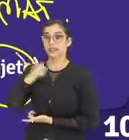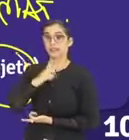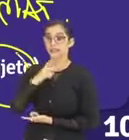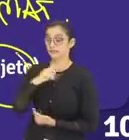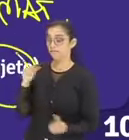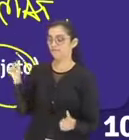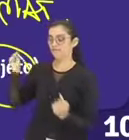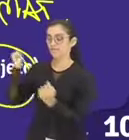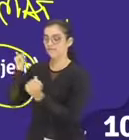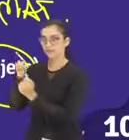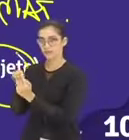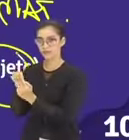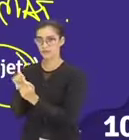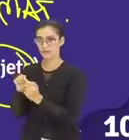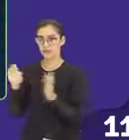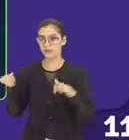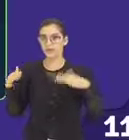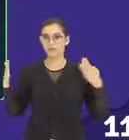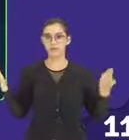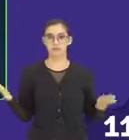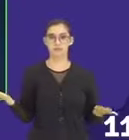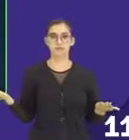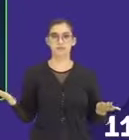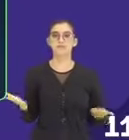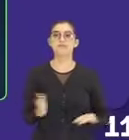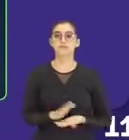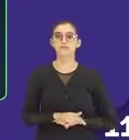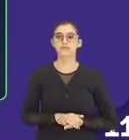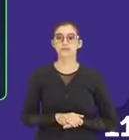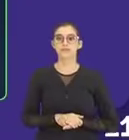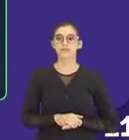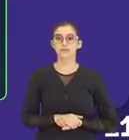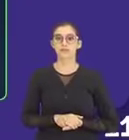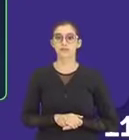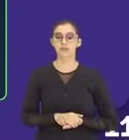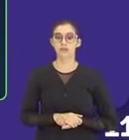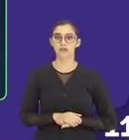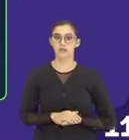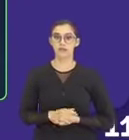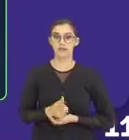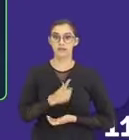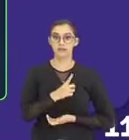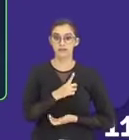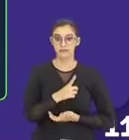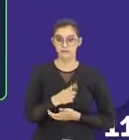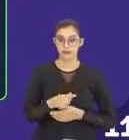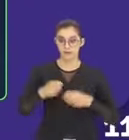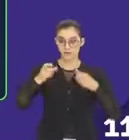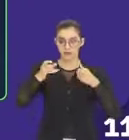Pronto. Olha aqui. É isso aqui que nós estamos